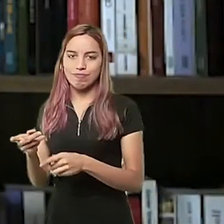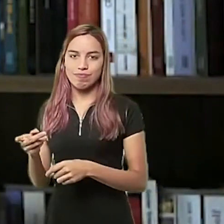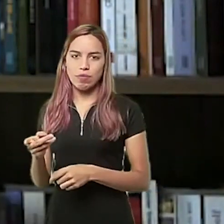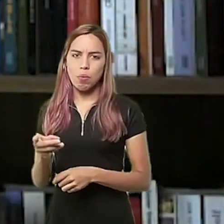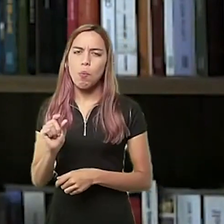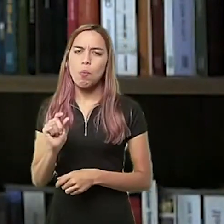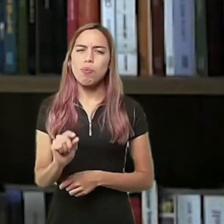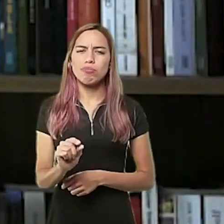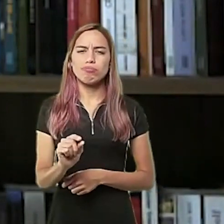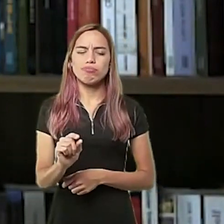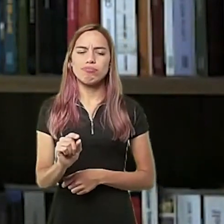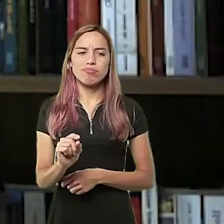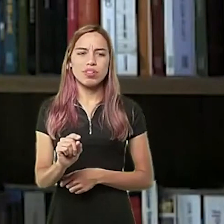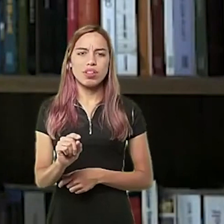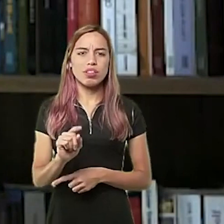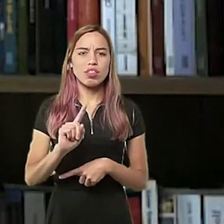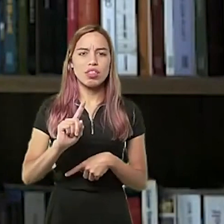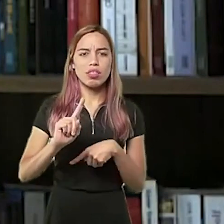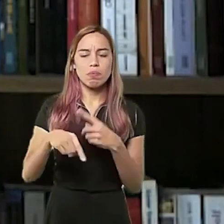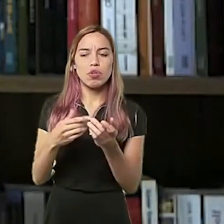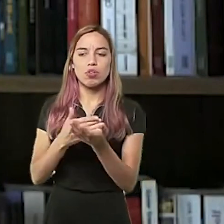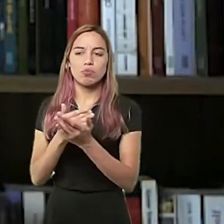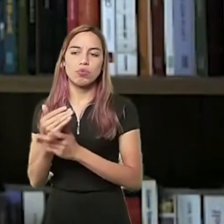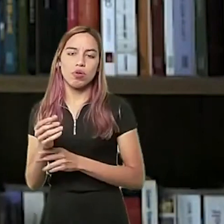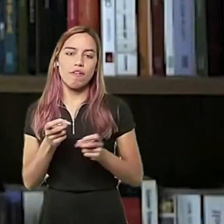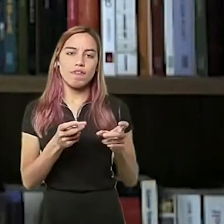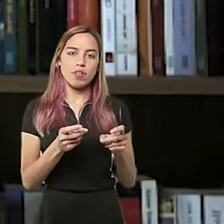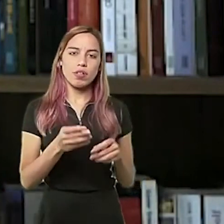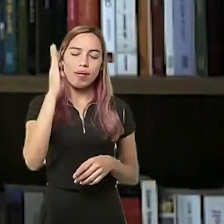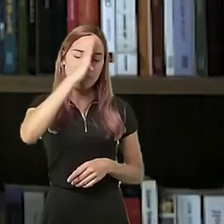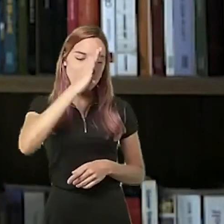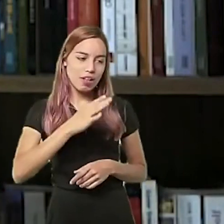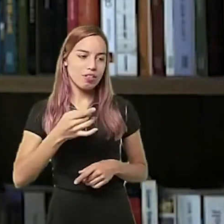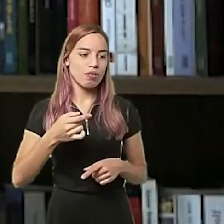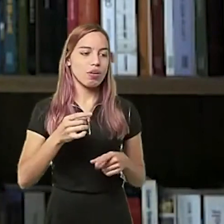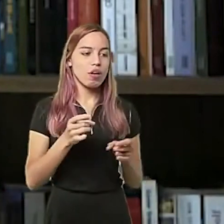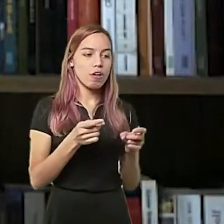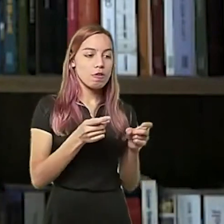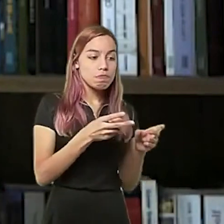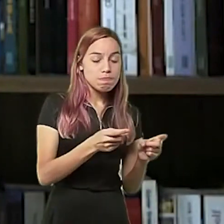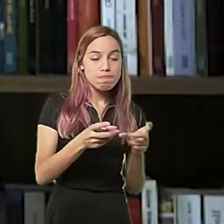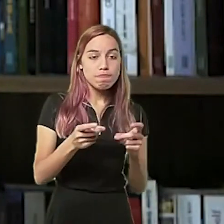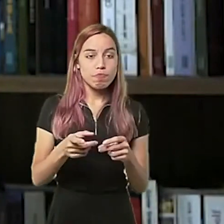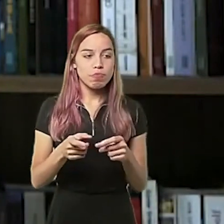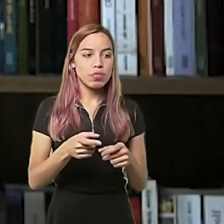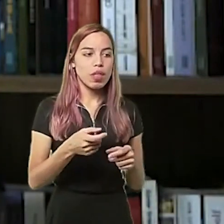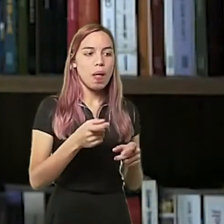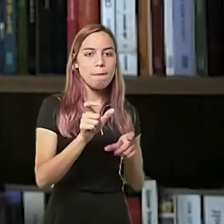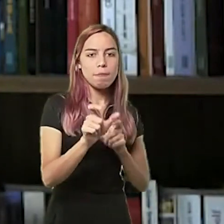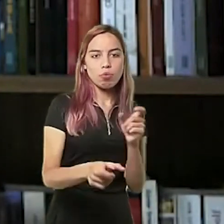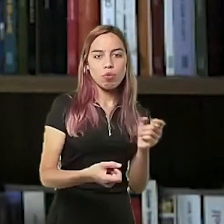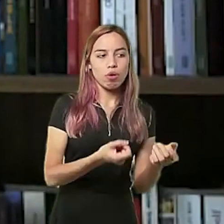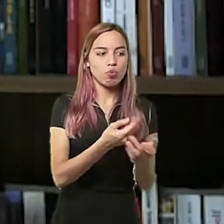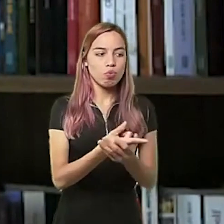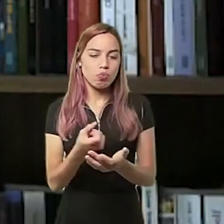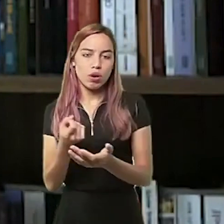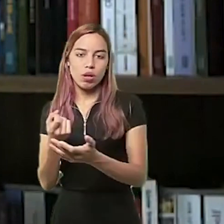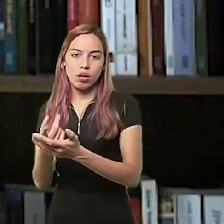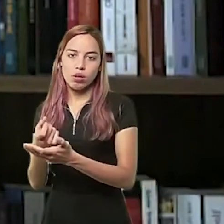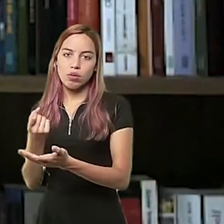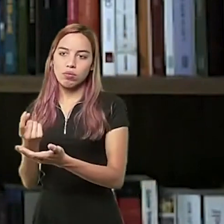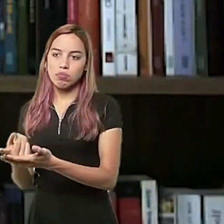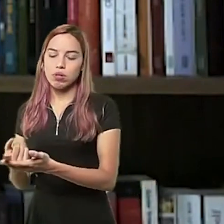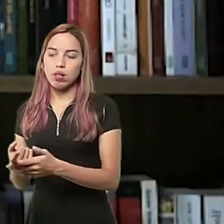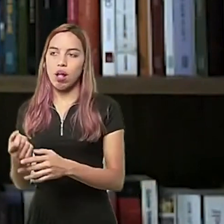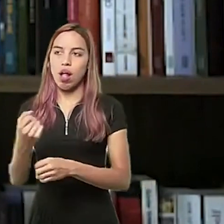foi conquistando leitores. Ano passado conquistou mais leitores e culminou no fim do ano com